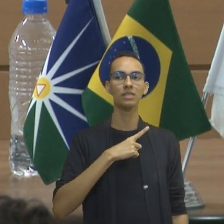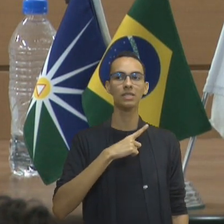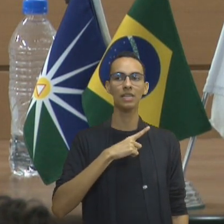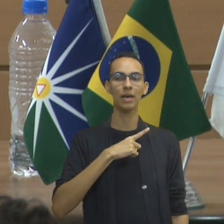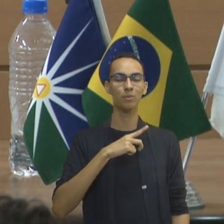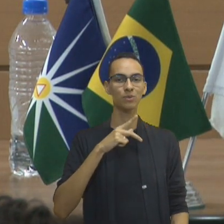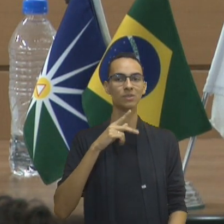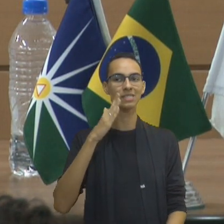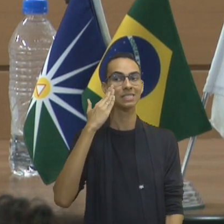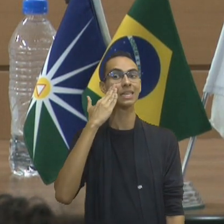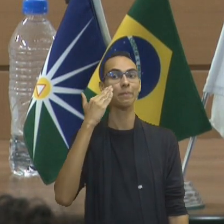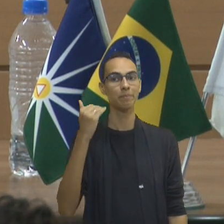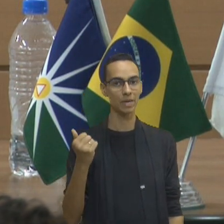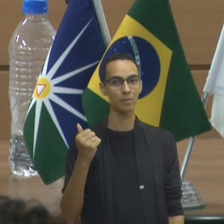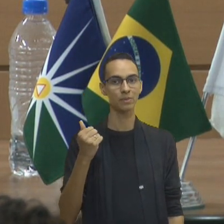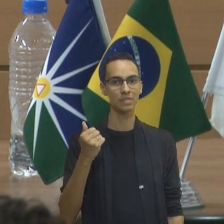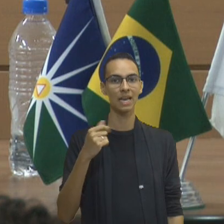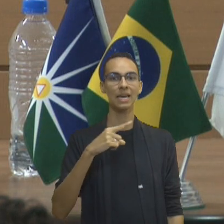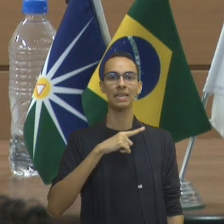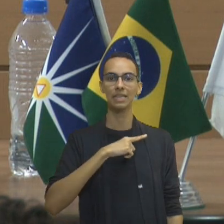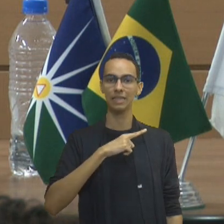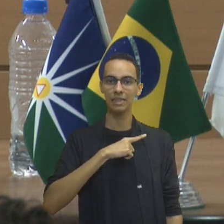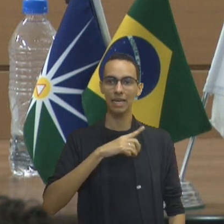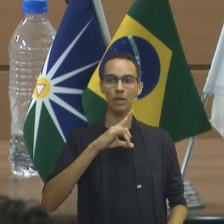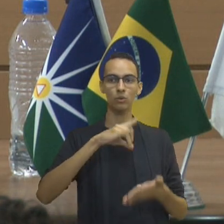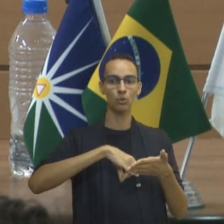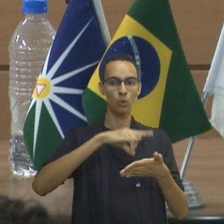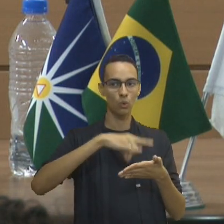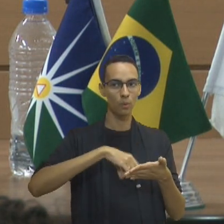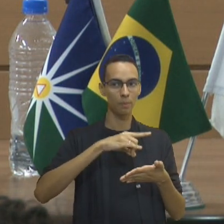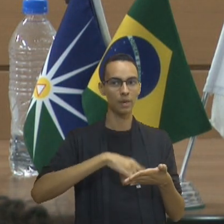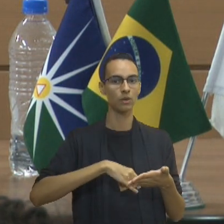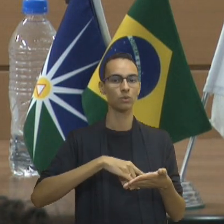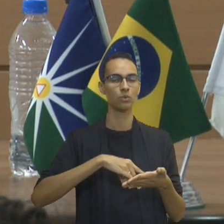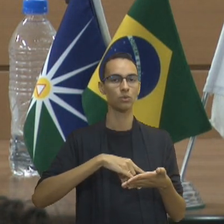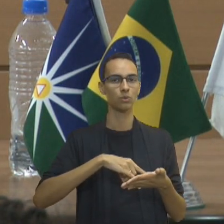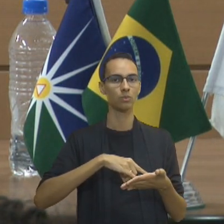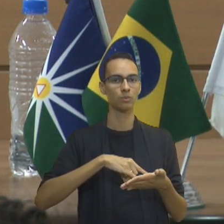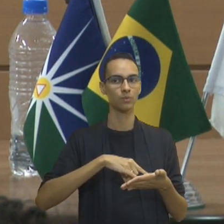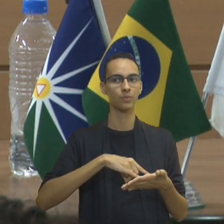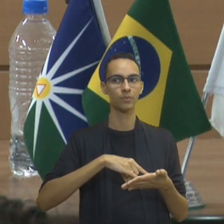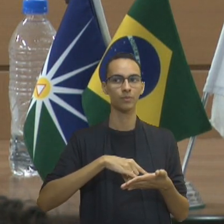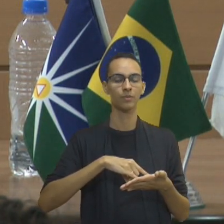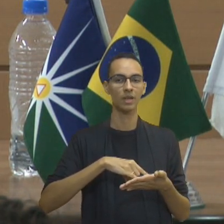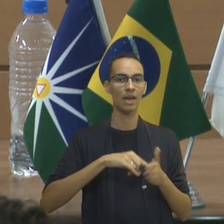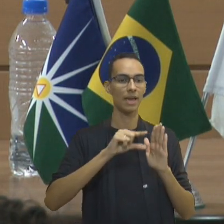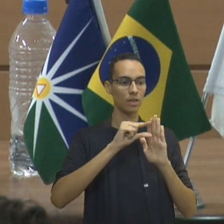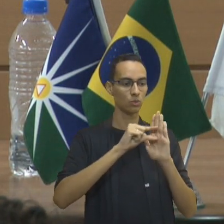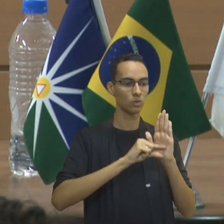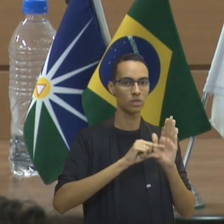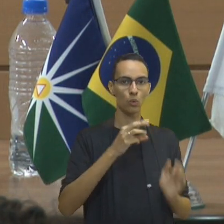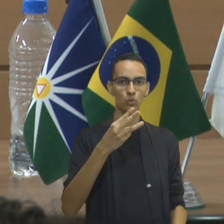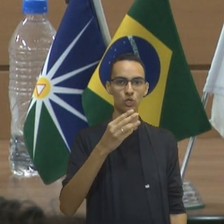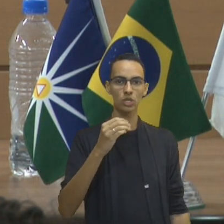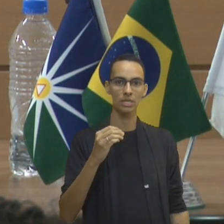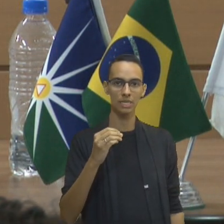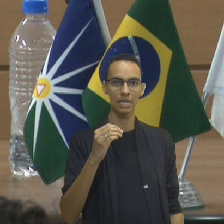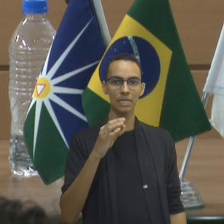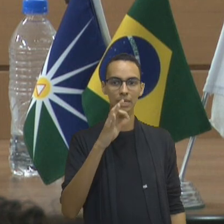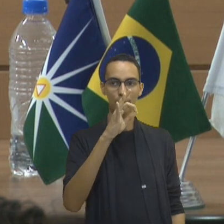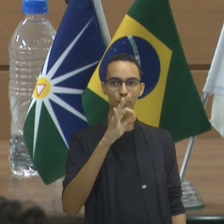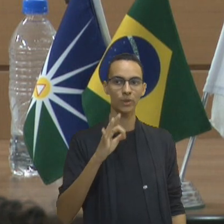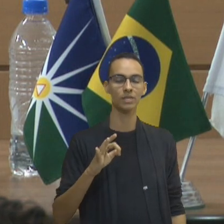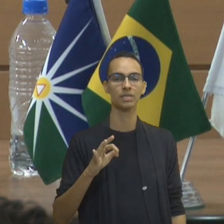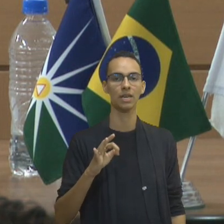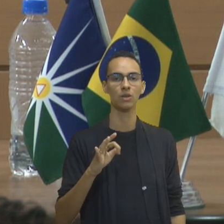há um decreto, né, que faz uma retenção de 30% nos valores que